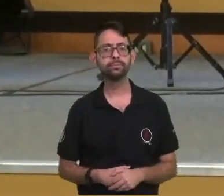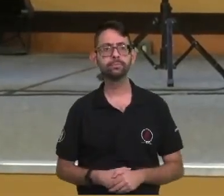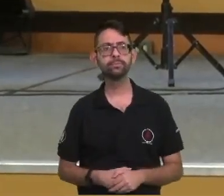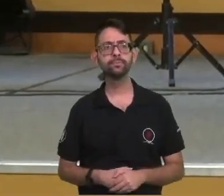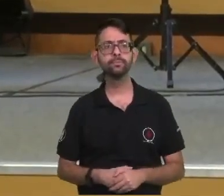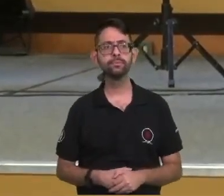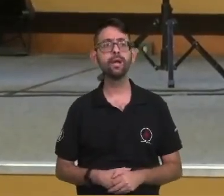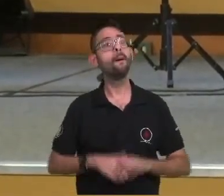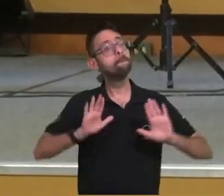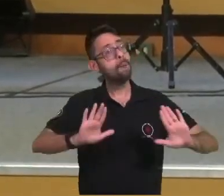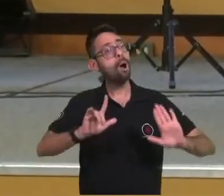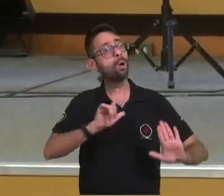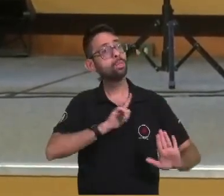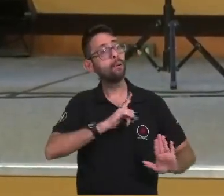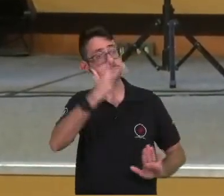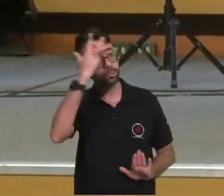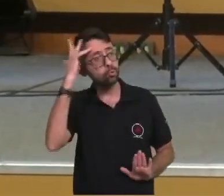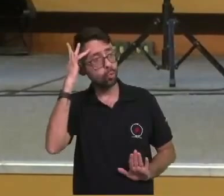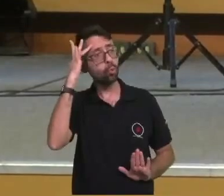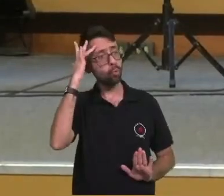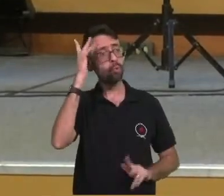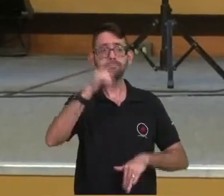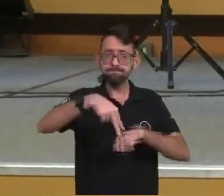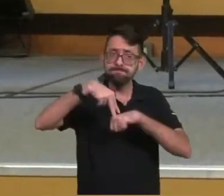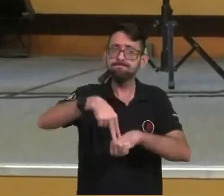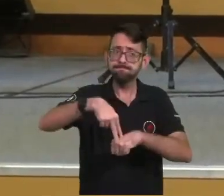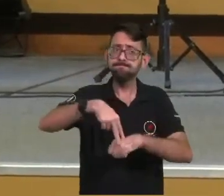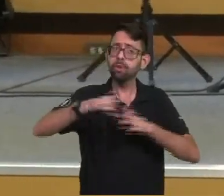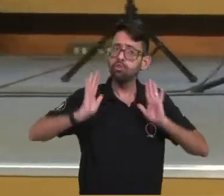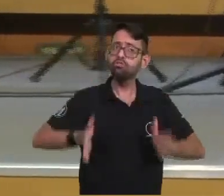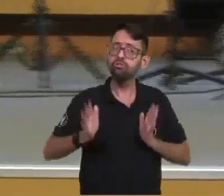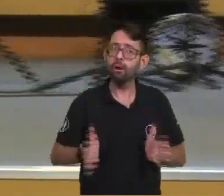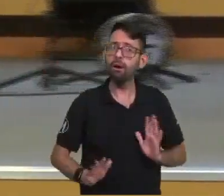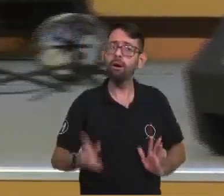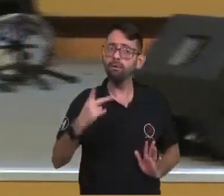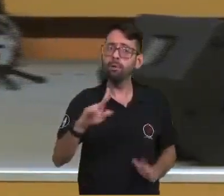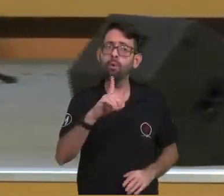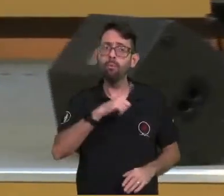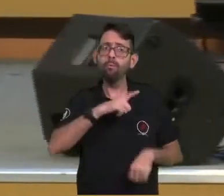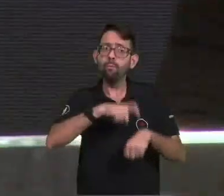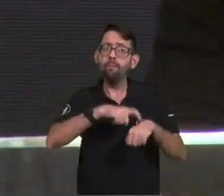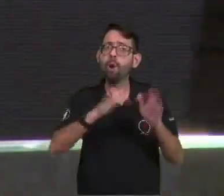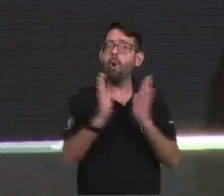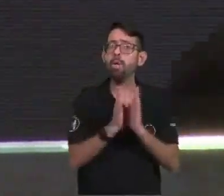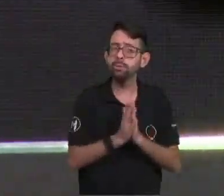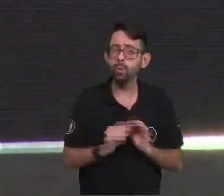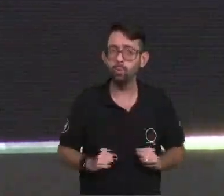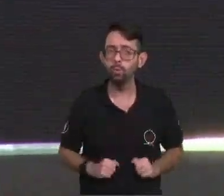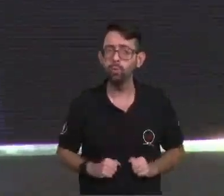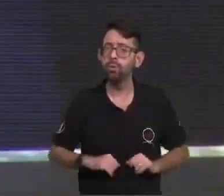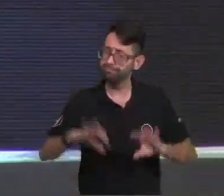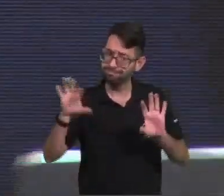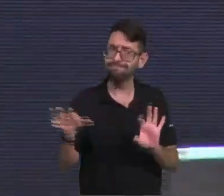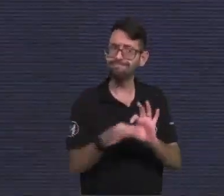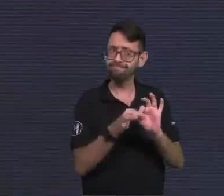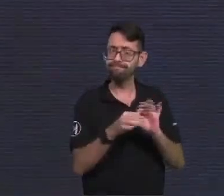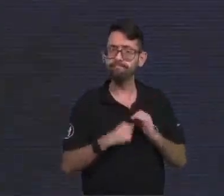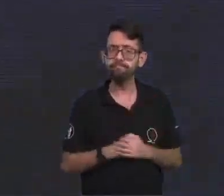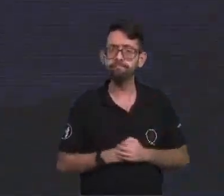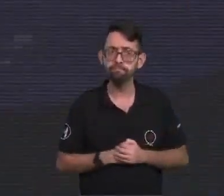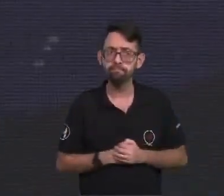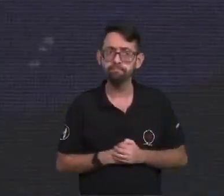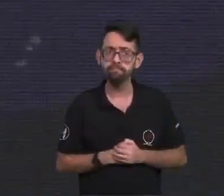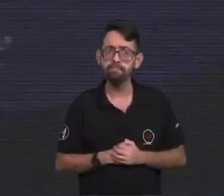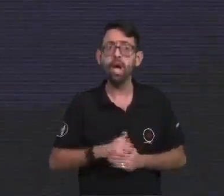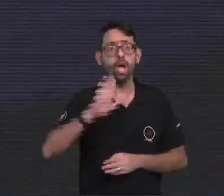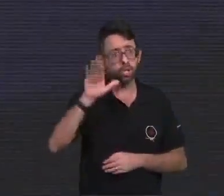Mas tem gente que já se posicionou, e não, então, meu filho, rega seu posicionamento com oração. Chama o Isaías e falou: Isaías, chega